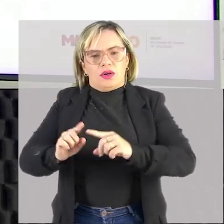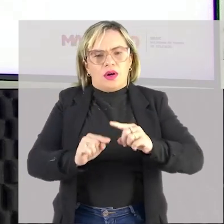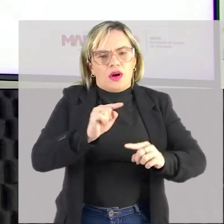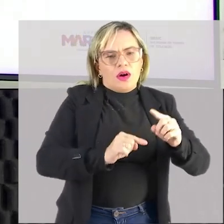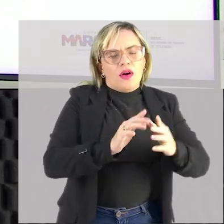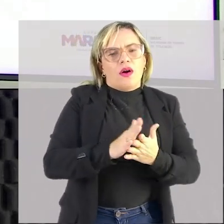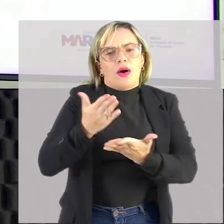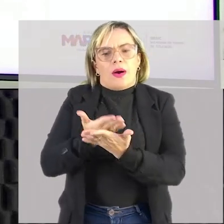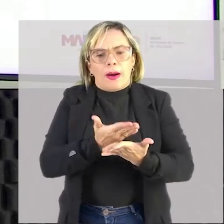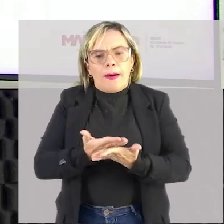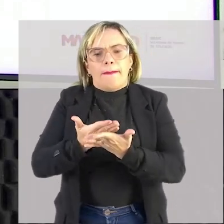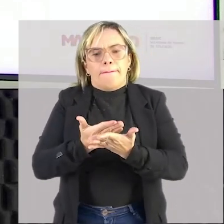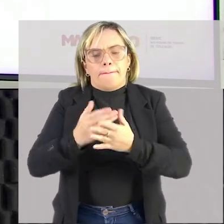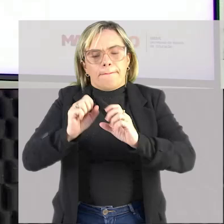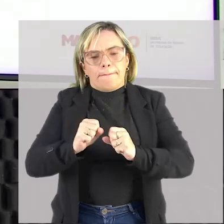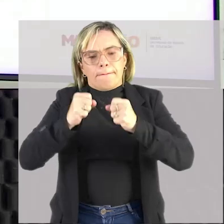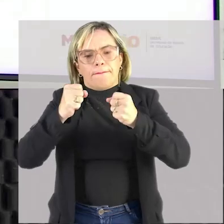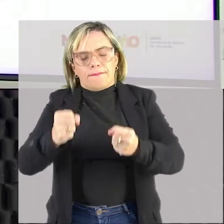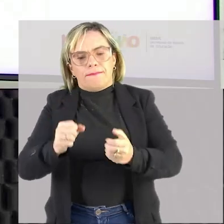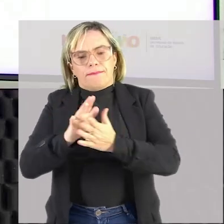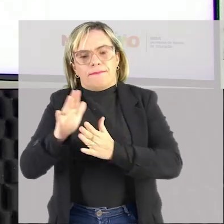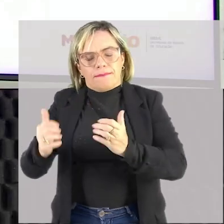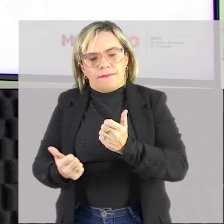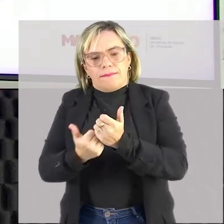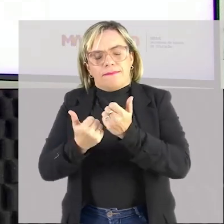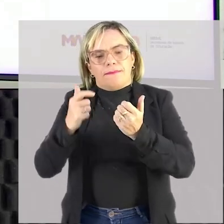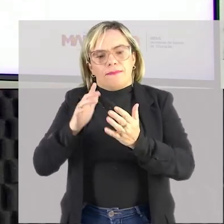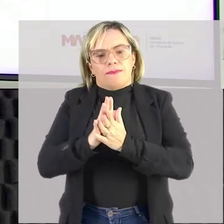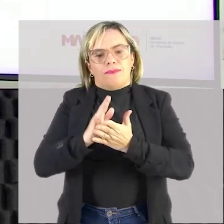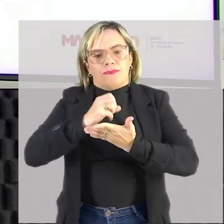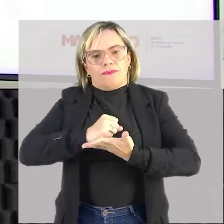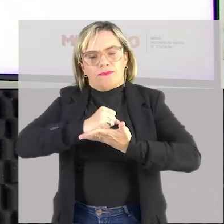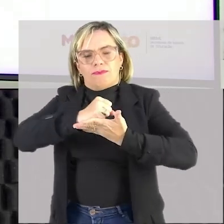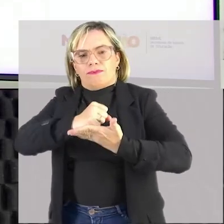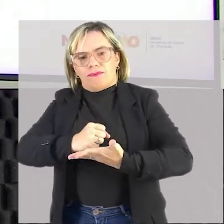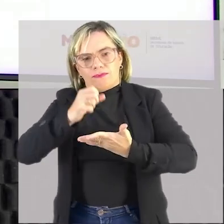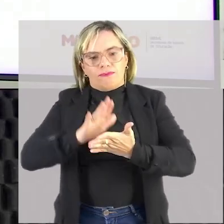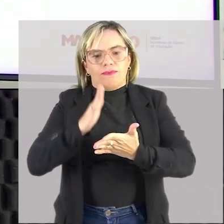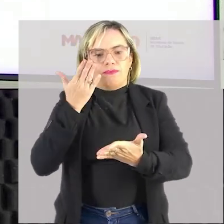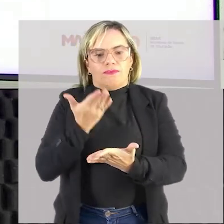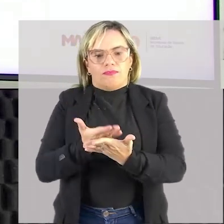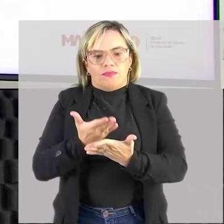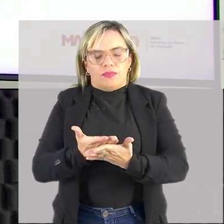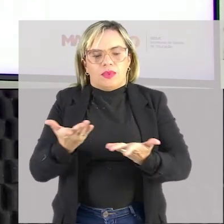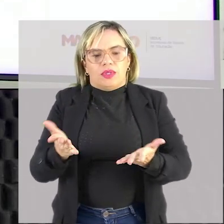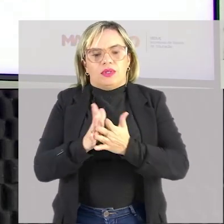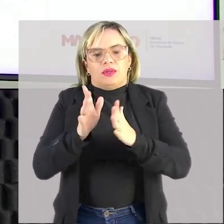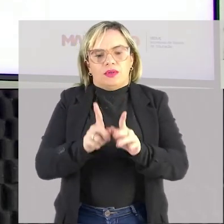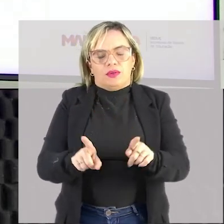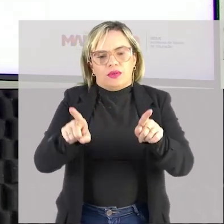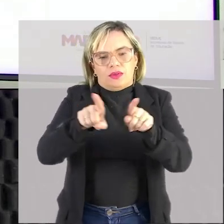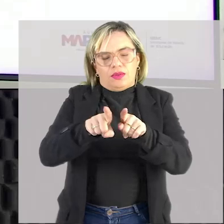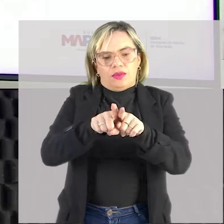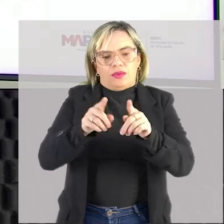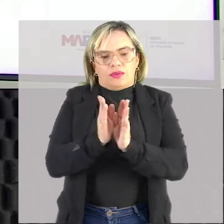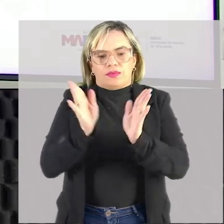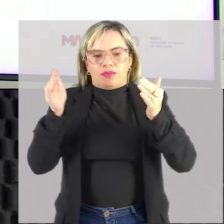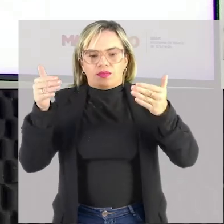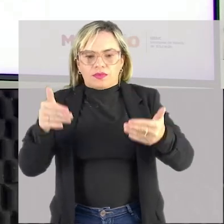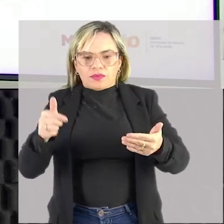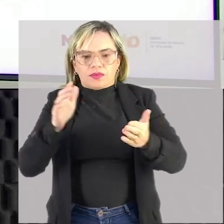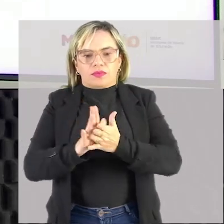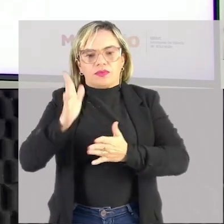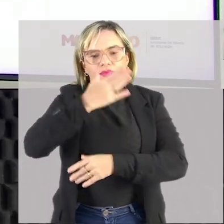você possa apoiar os seus estudos. Também foque